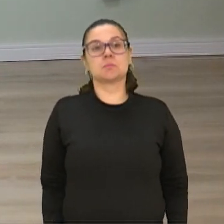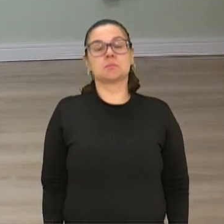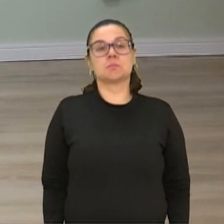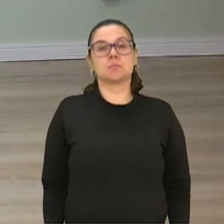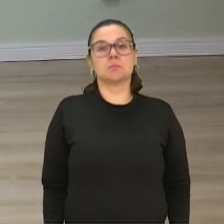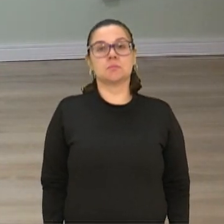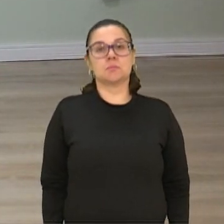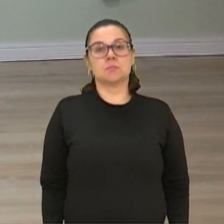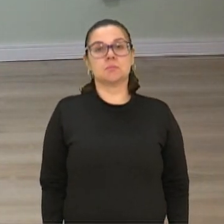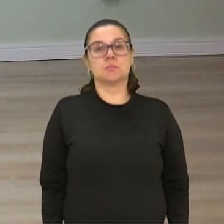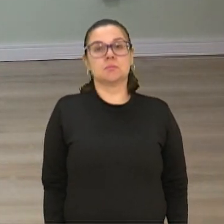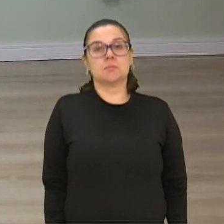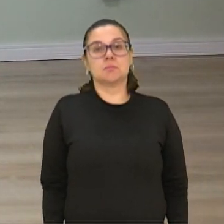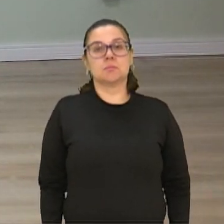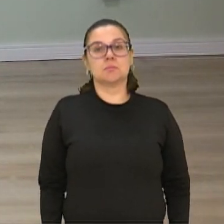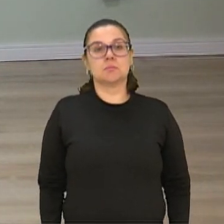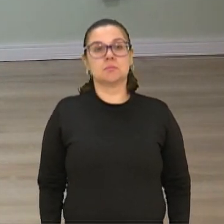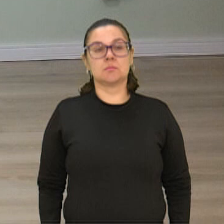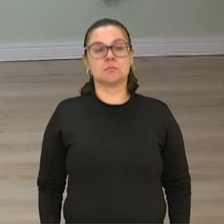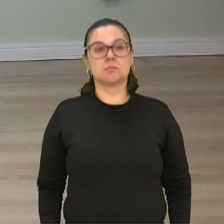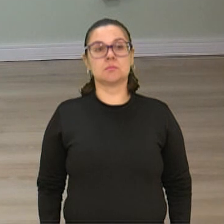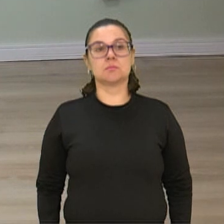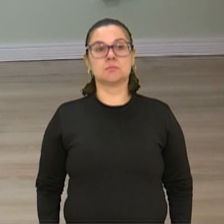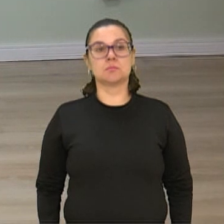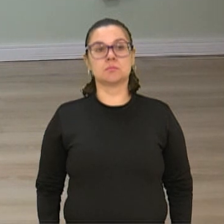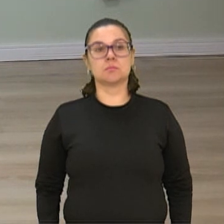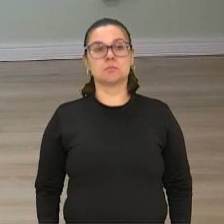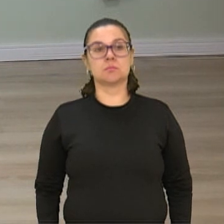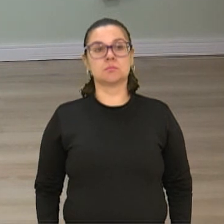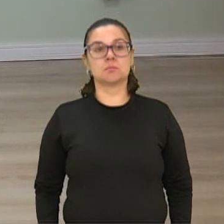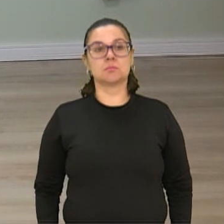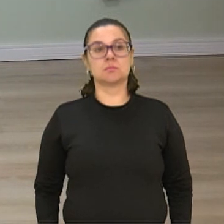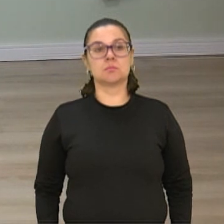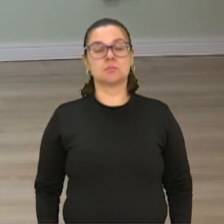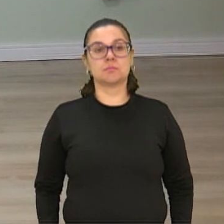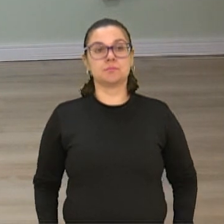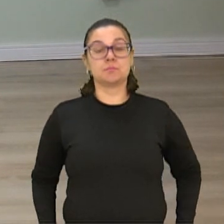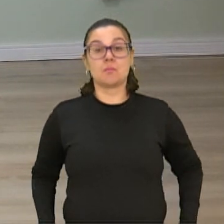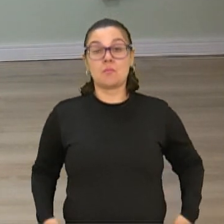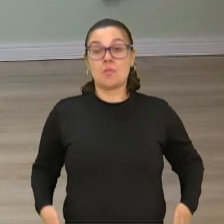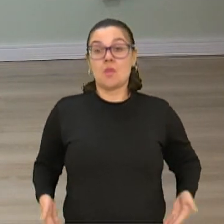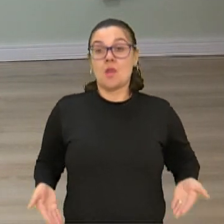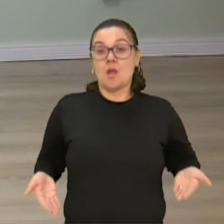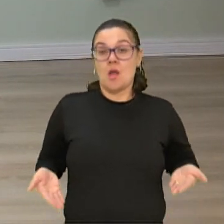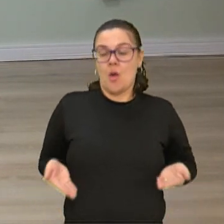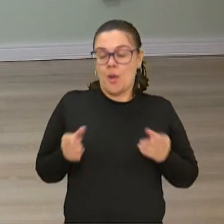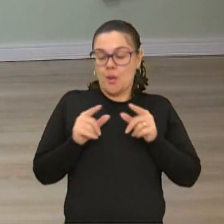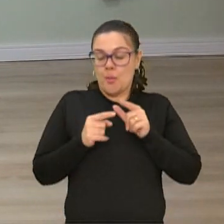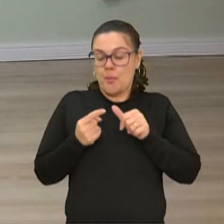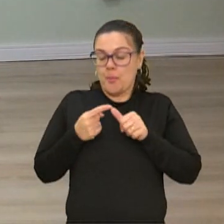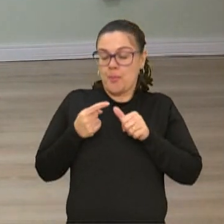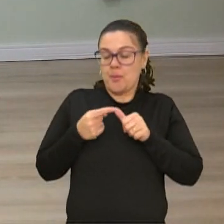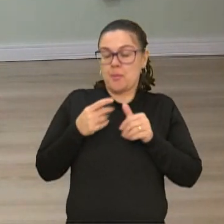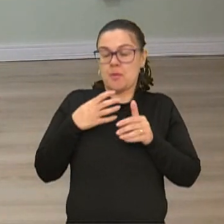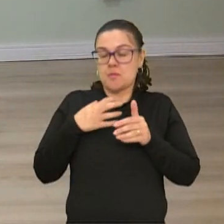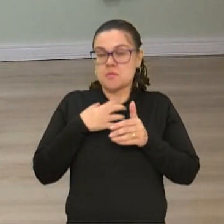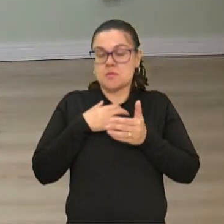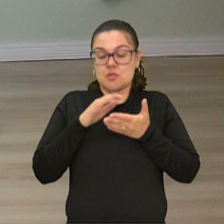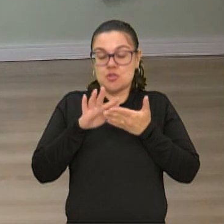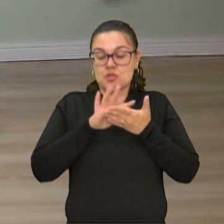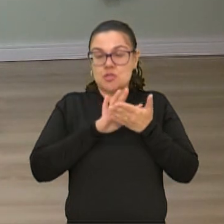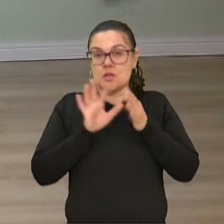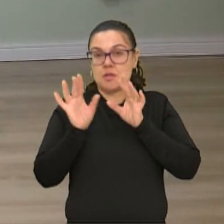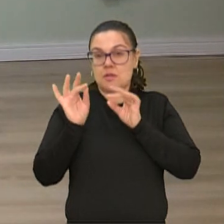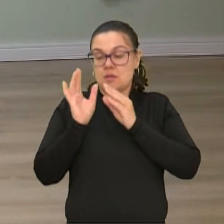a nossa ideia central aqui é trabalhar o tato, tá? Sentidos. Então vai